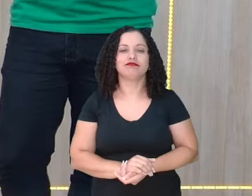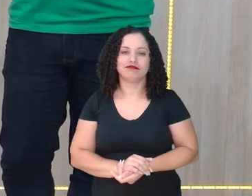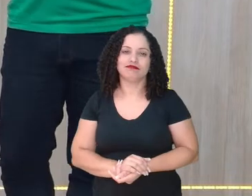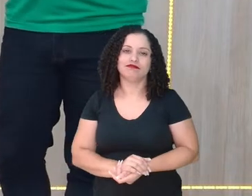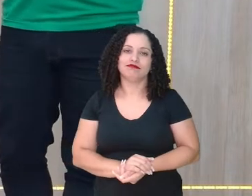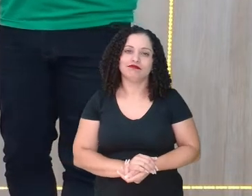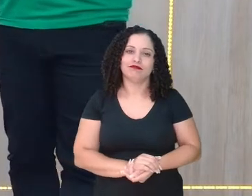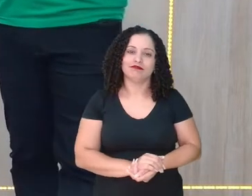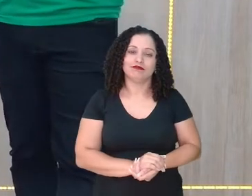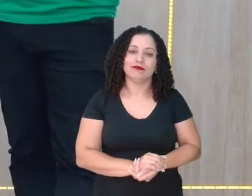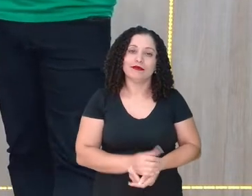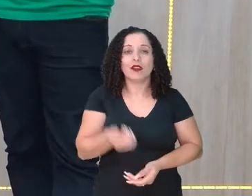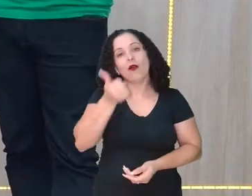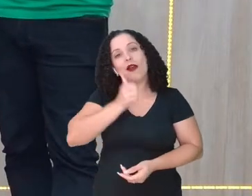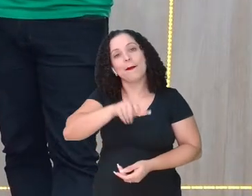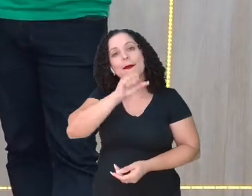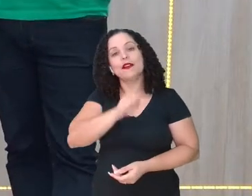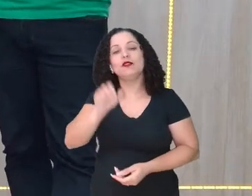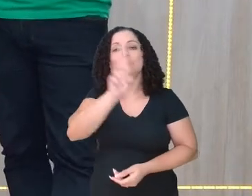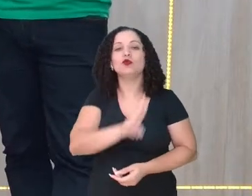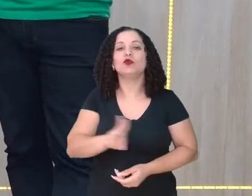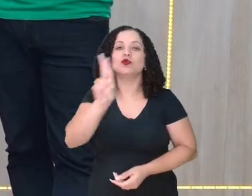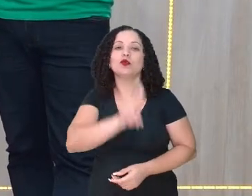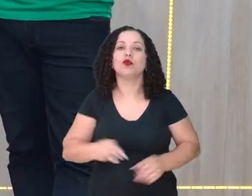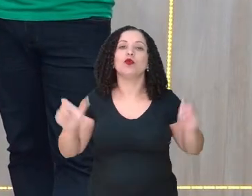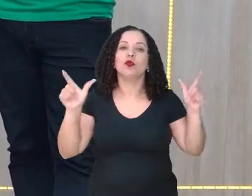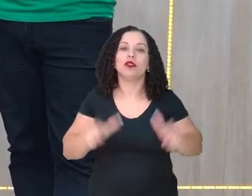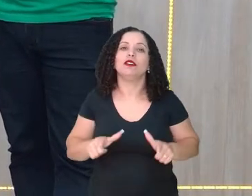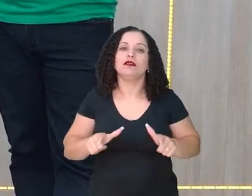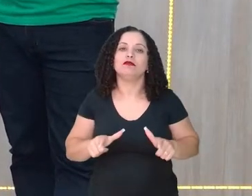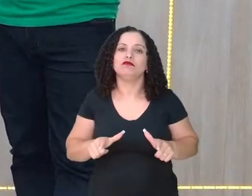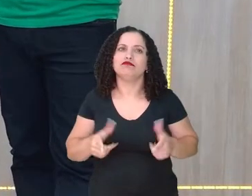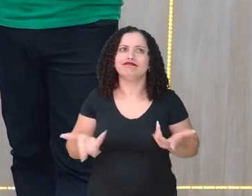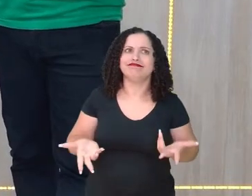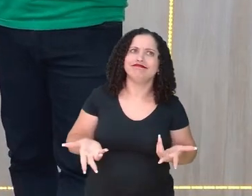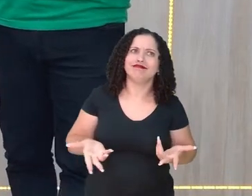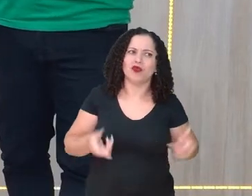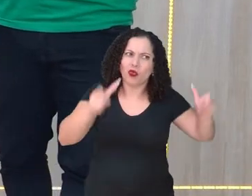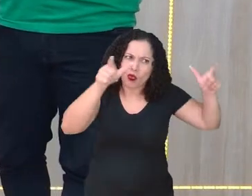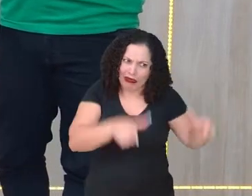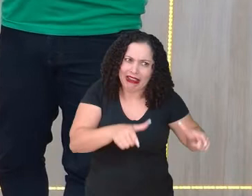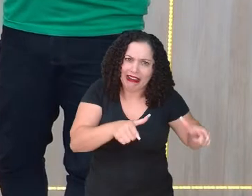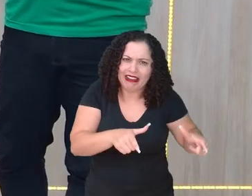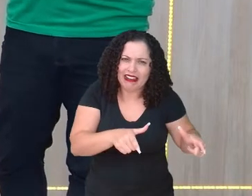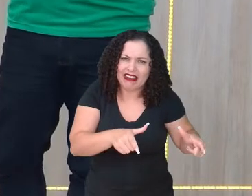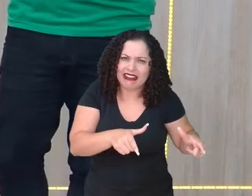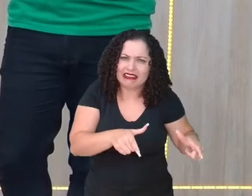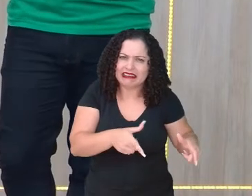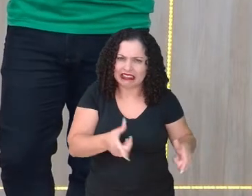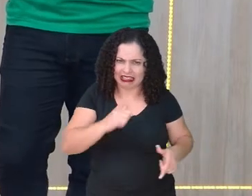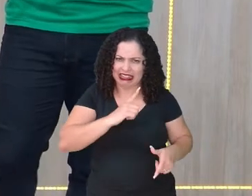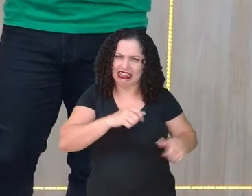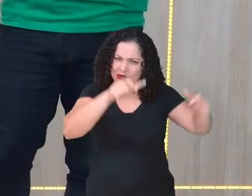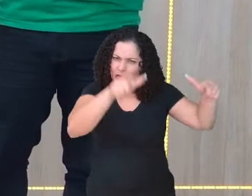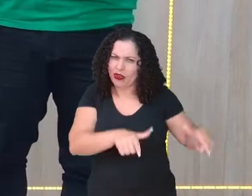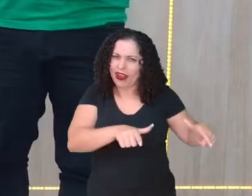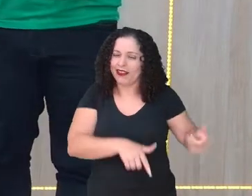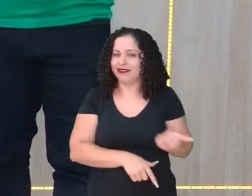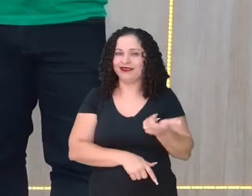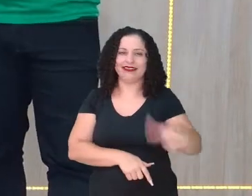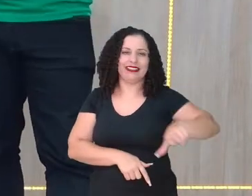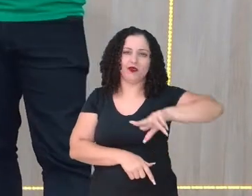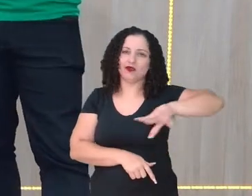Mas ela usou onde você não se machucaria. Por acaso aí tem alguma situação de lugar? Não